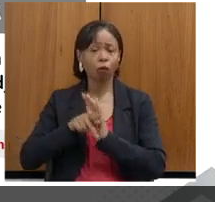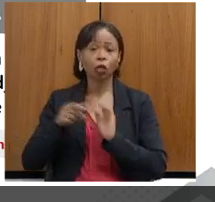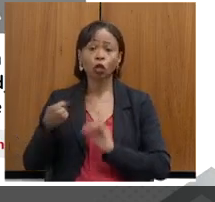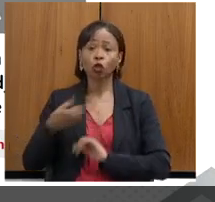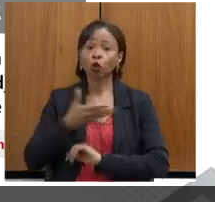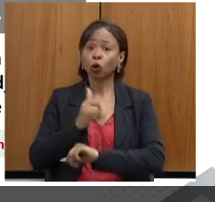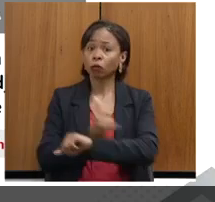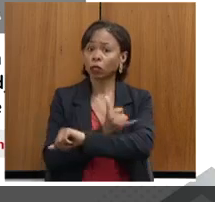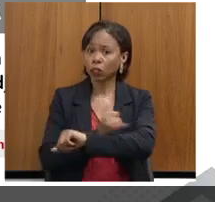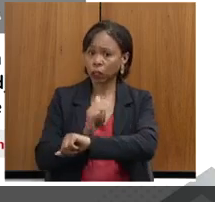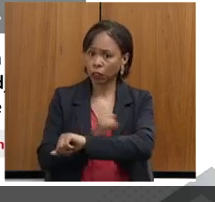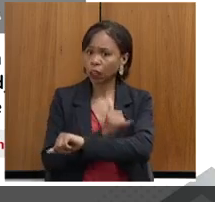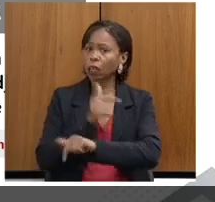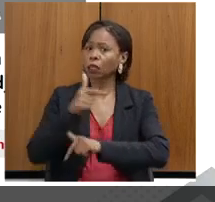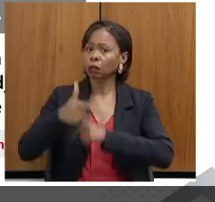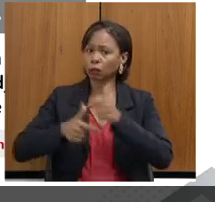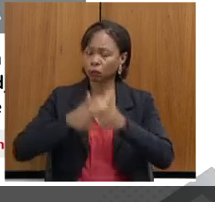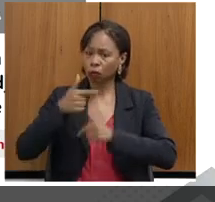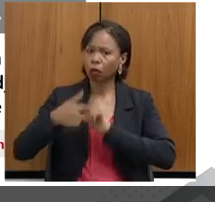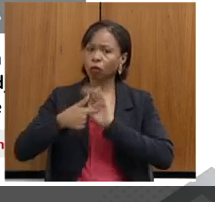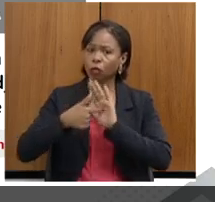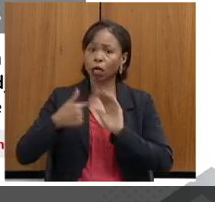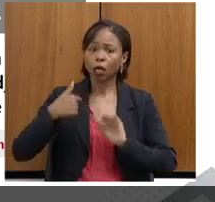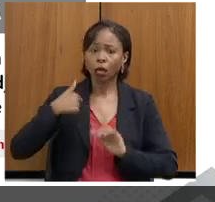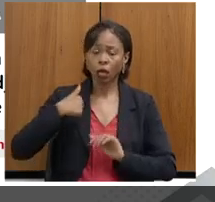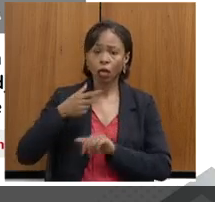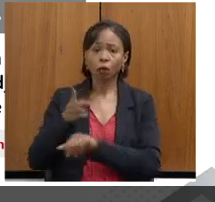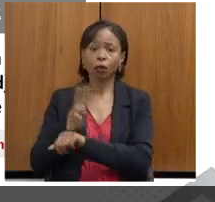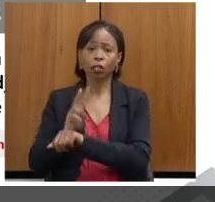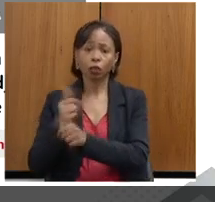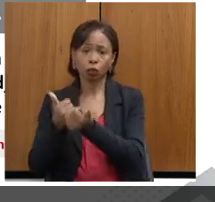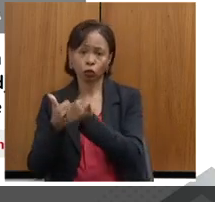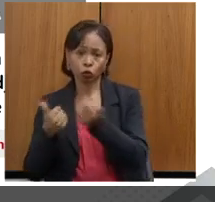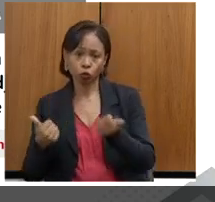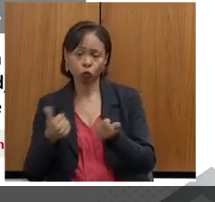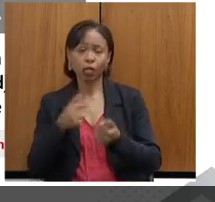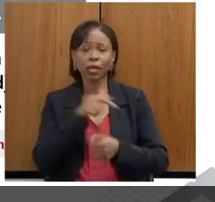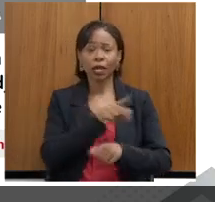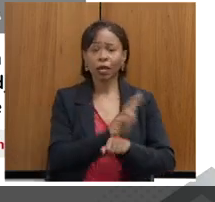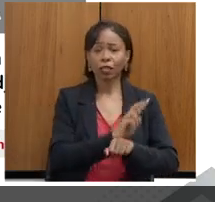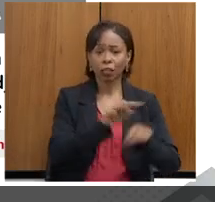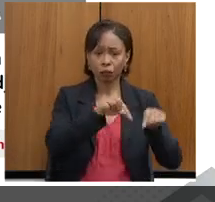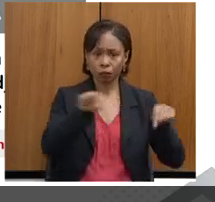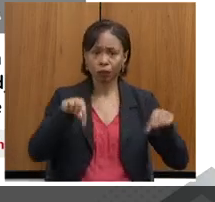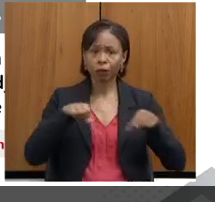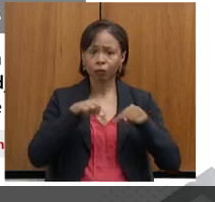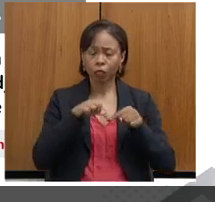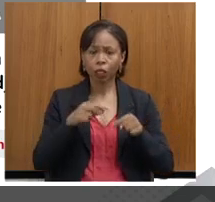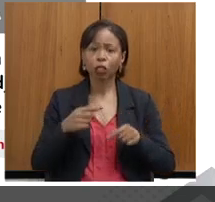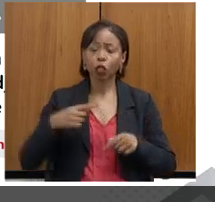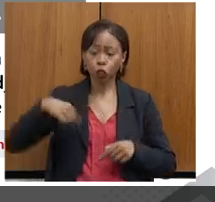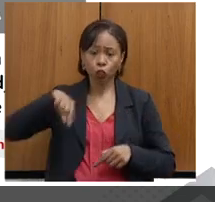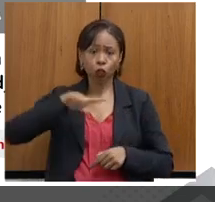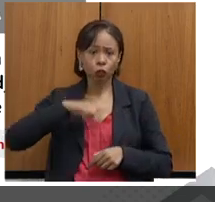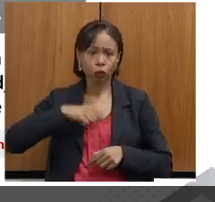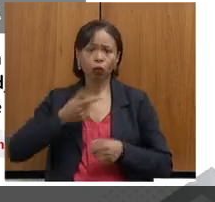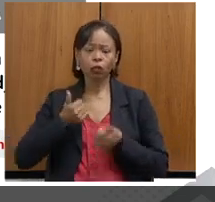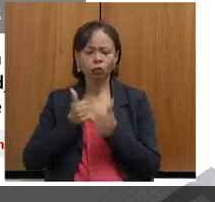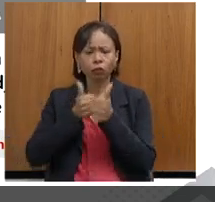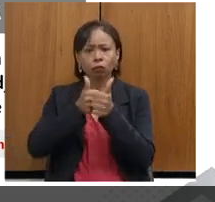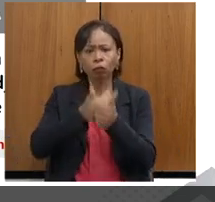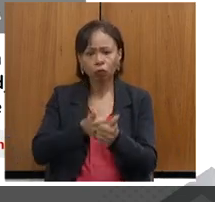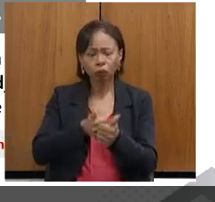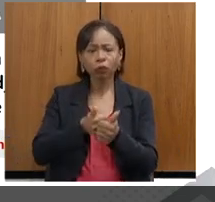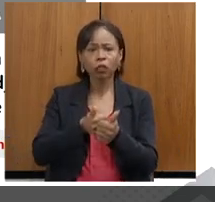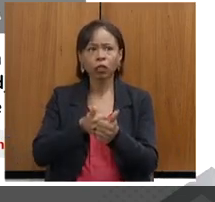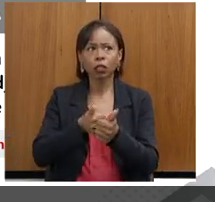Odontologia de trabalho onde eu achei fdj EA chefe de gabinete acompanhamos designam US